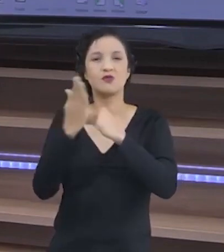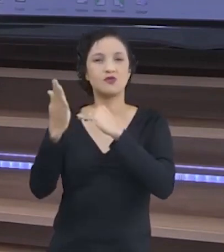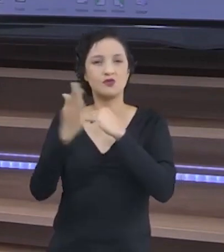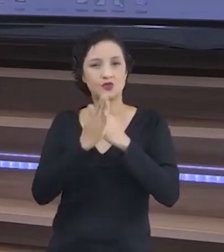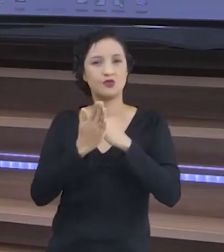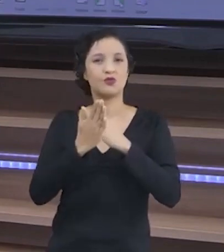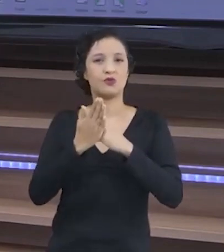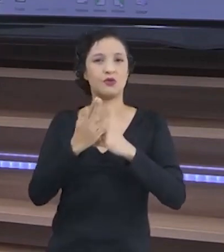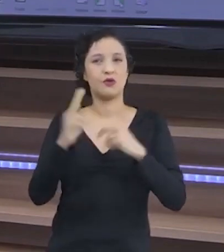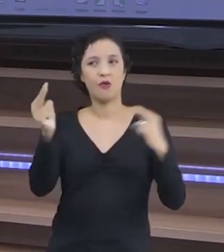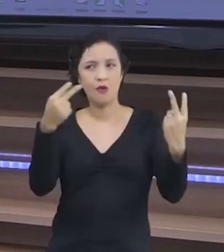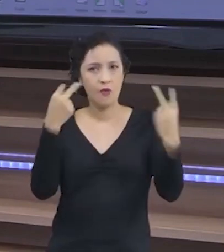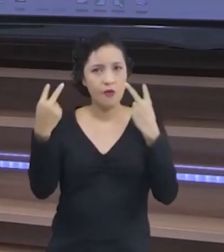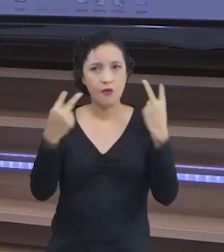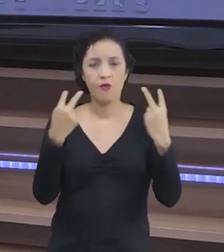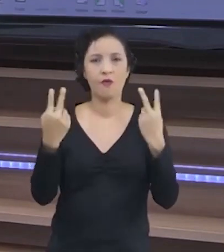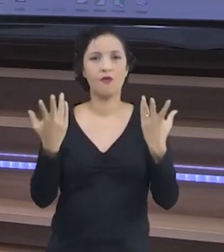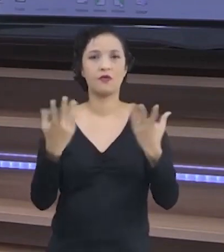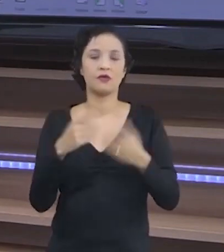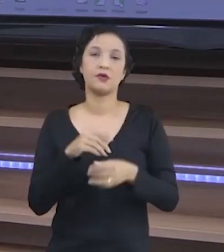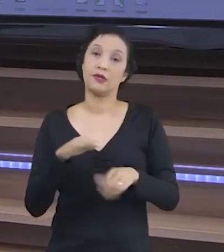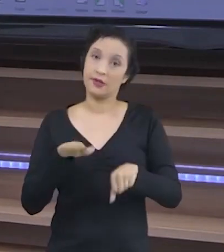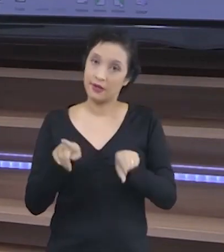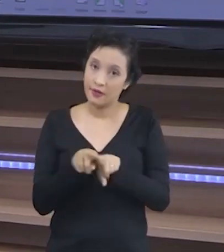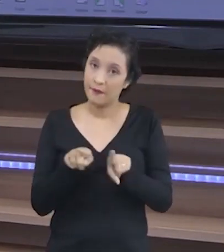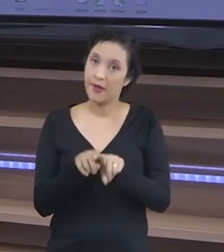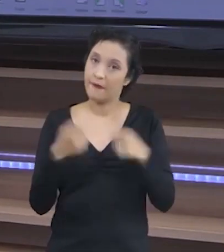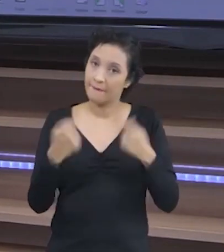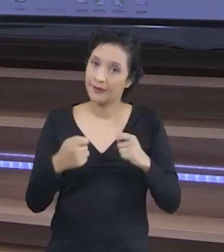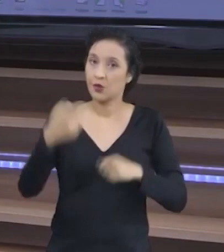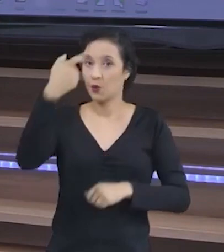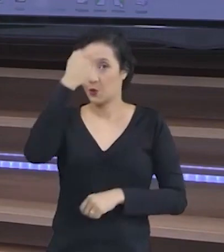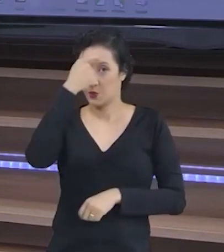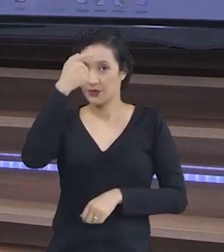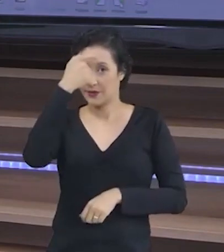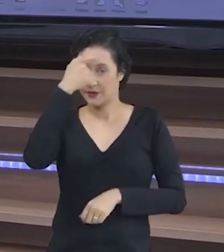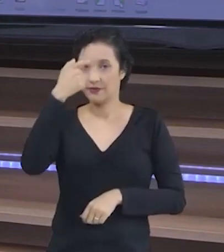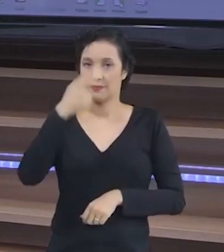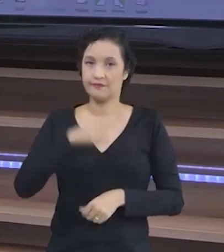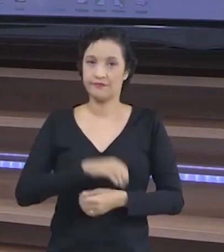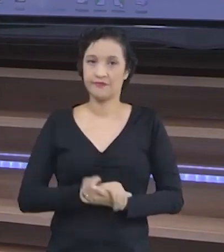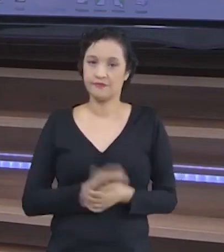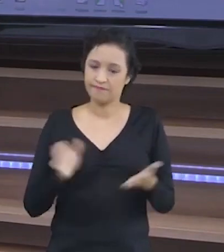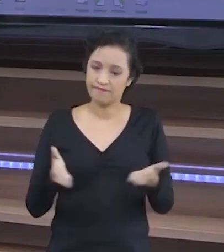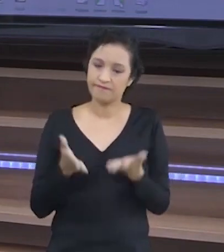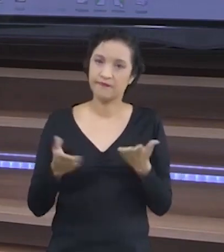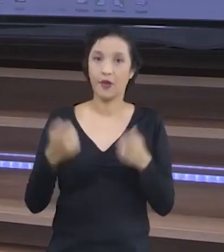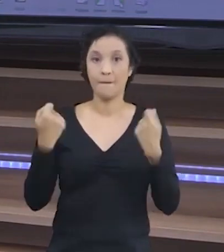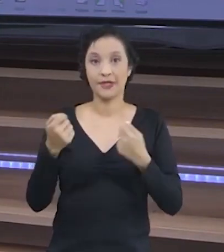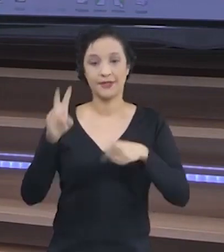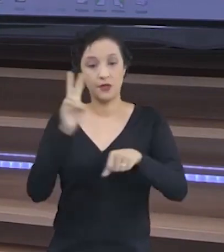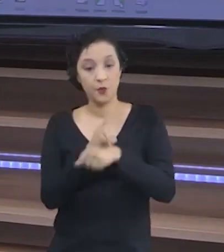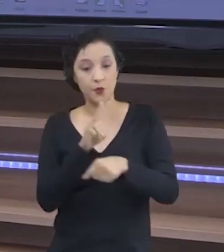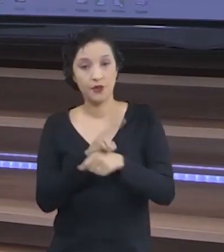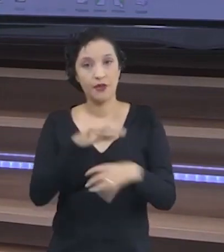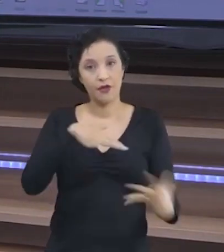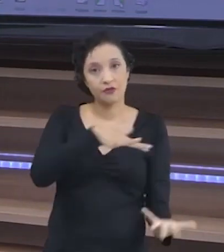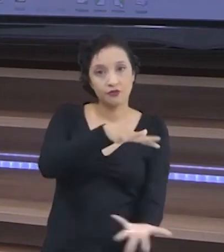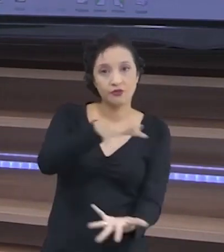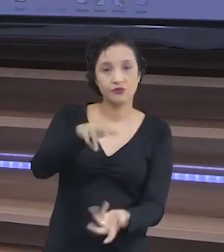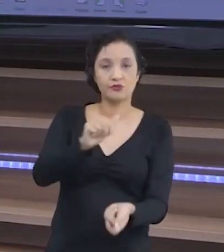Isso também é um chamado para a gente, para a nossa consciência. Por a gente cuidar do mundo que a gente